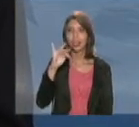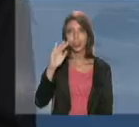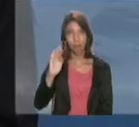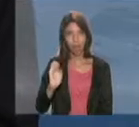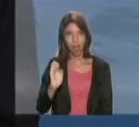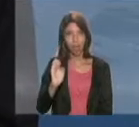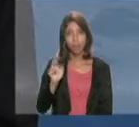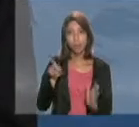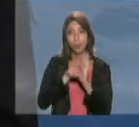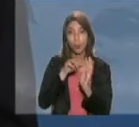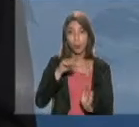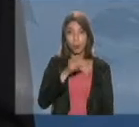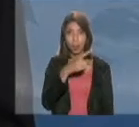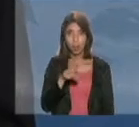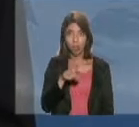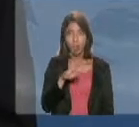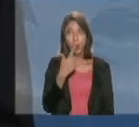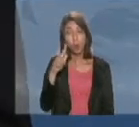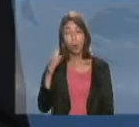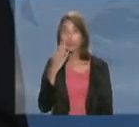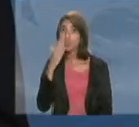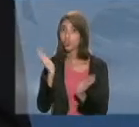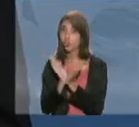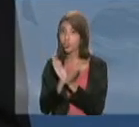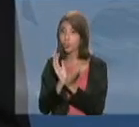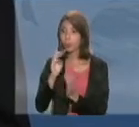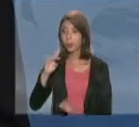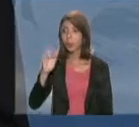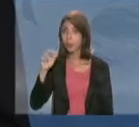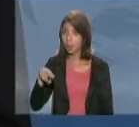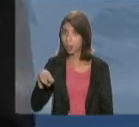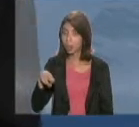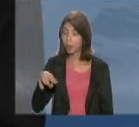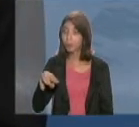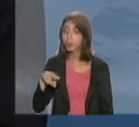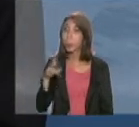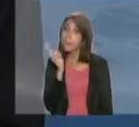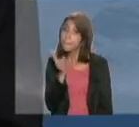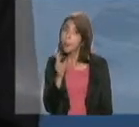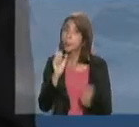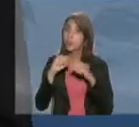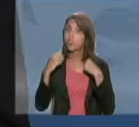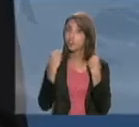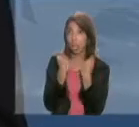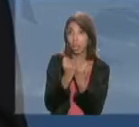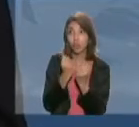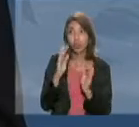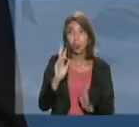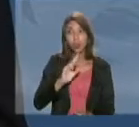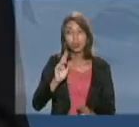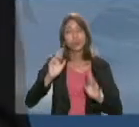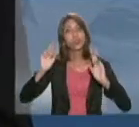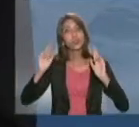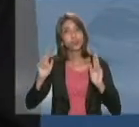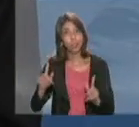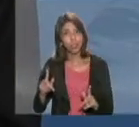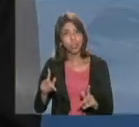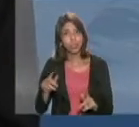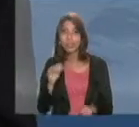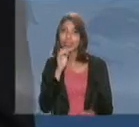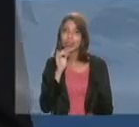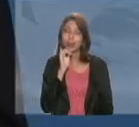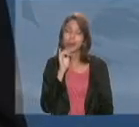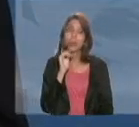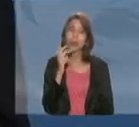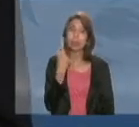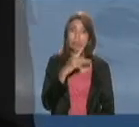Milão, que é de Milão, né? E temos o Milan, que é o mesmo estádio, que muda de nome. Quando a Internazionale joga lá, é o estádio